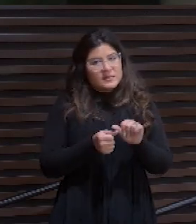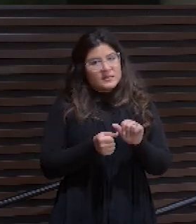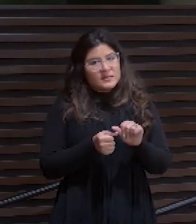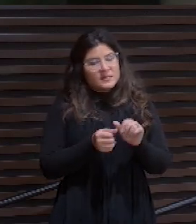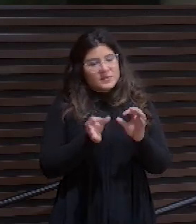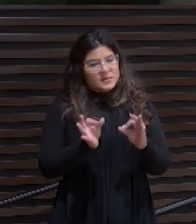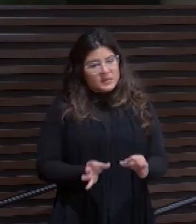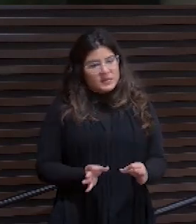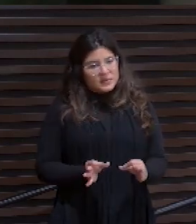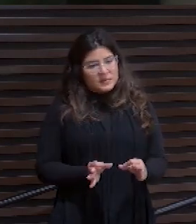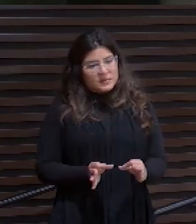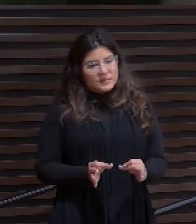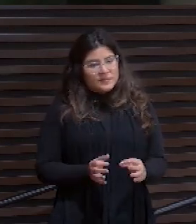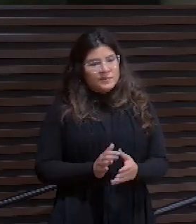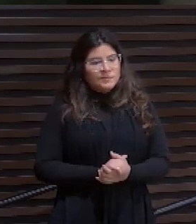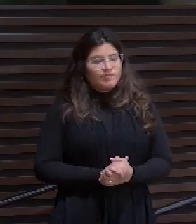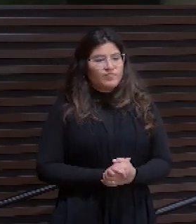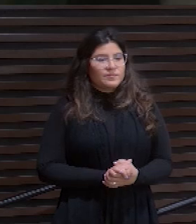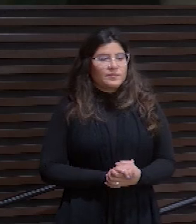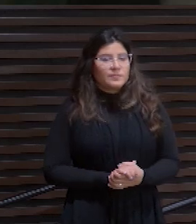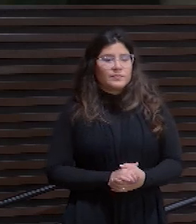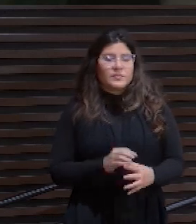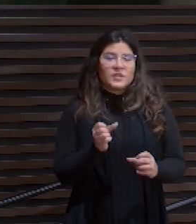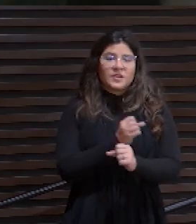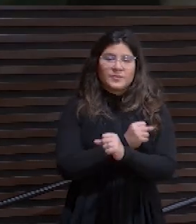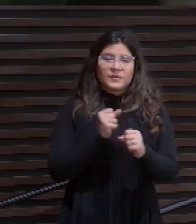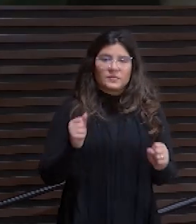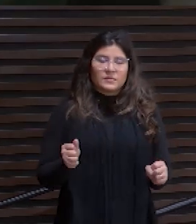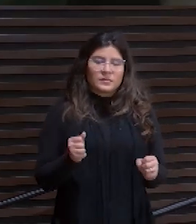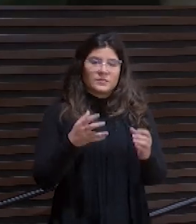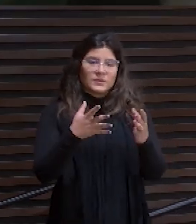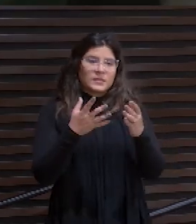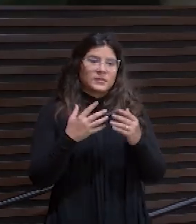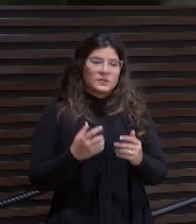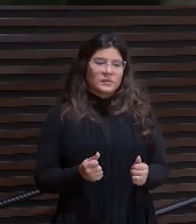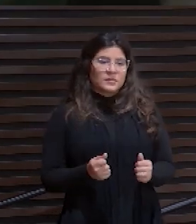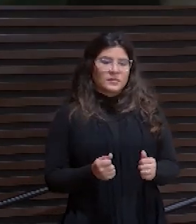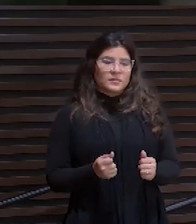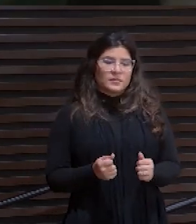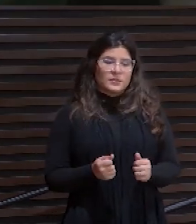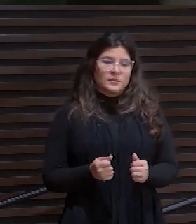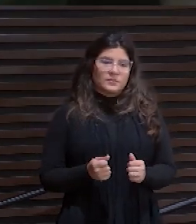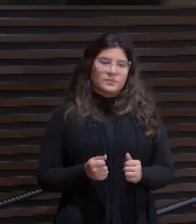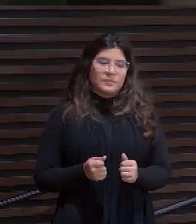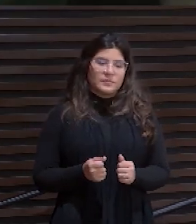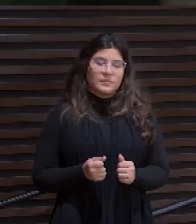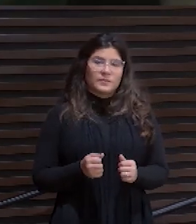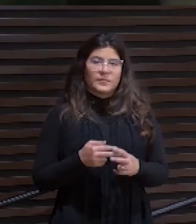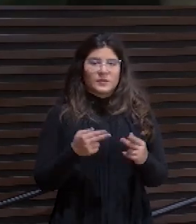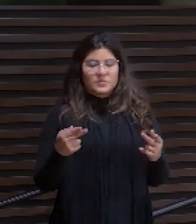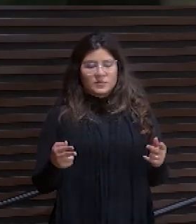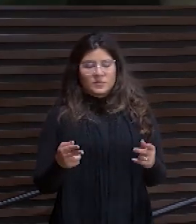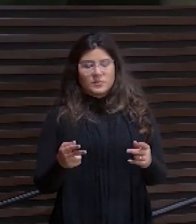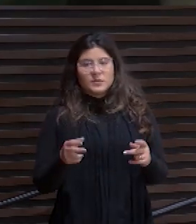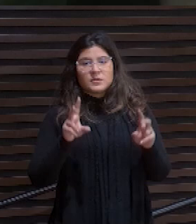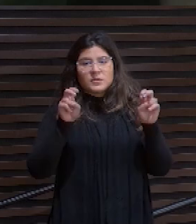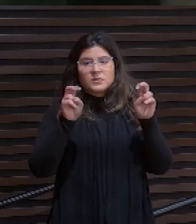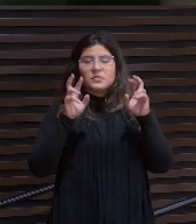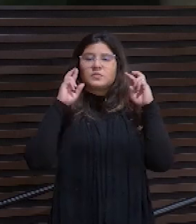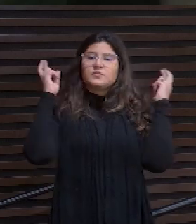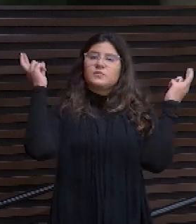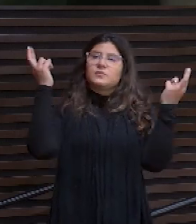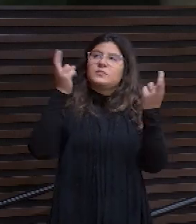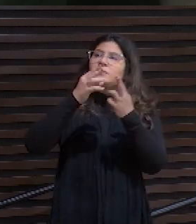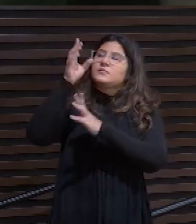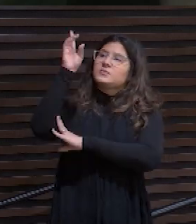Anotei mais uma frase aqui. É impossível receber e aplicar as coisas relacionadas ao reino de Deus, a